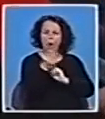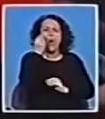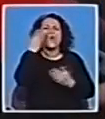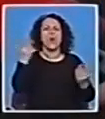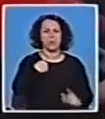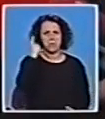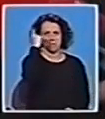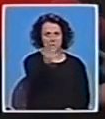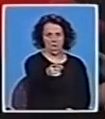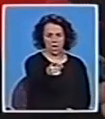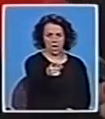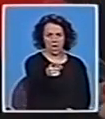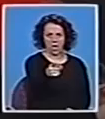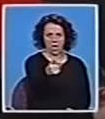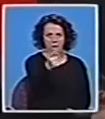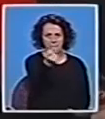aplicar